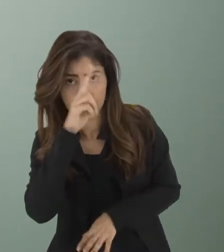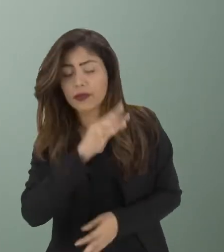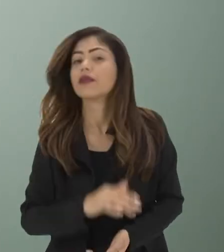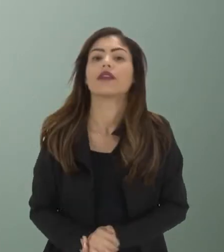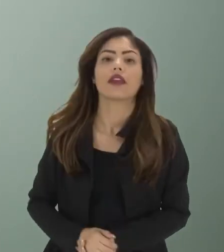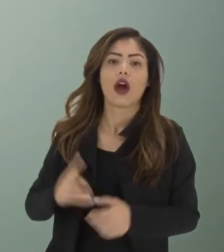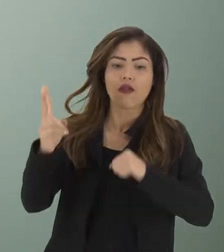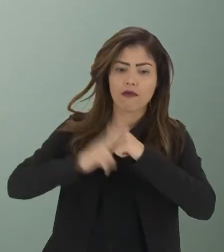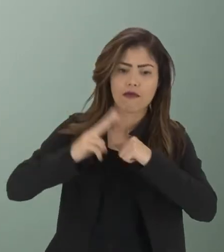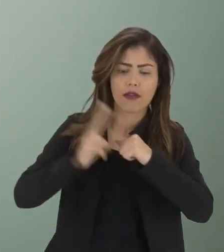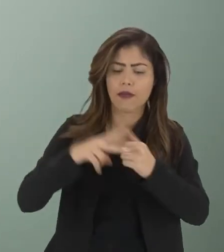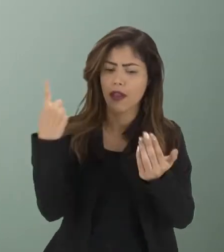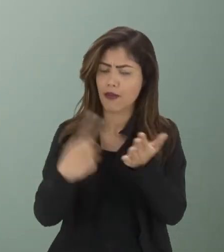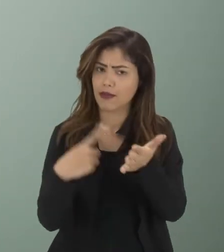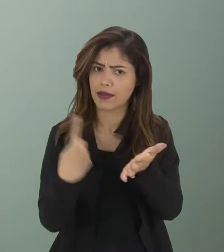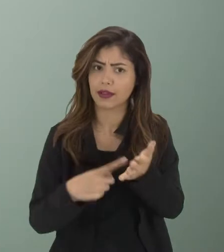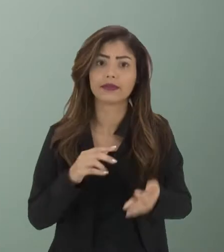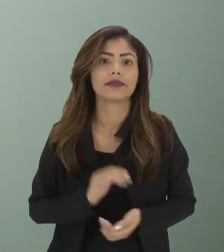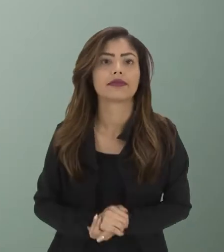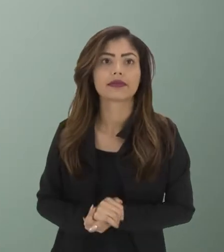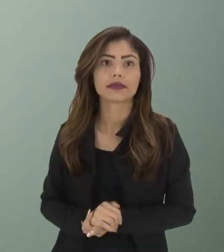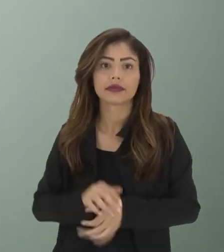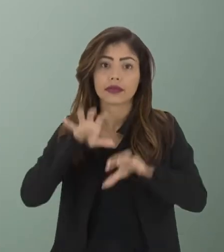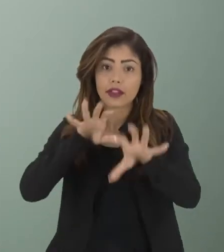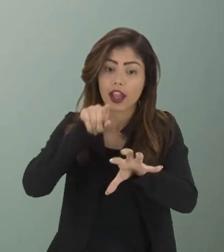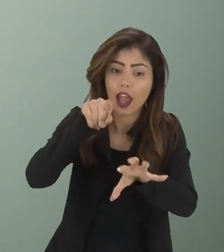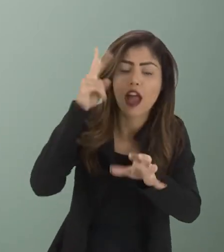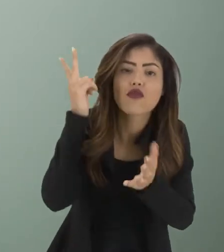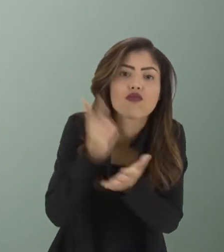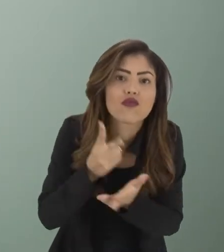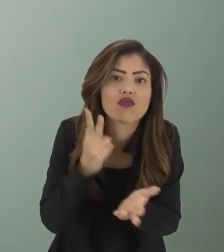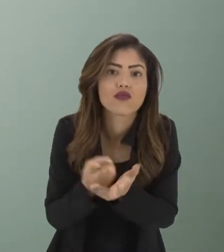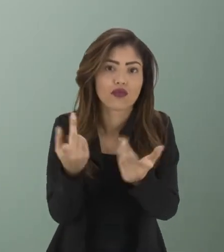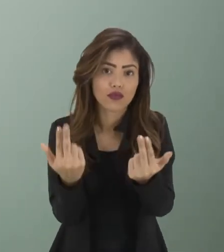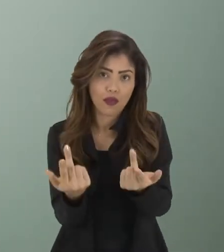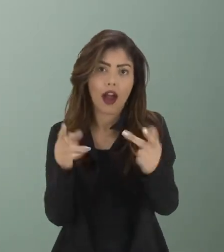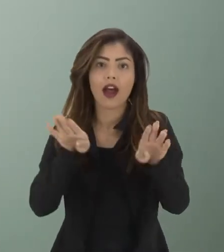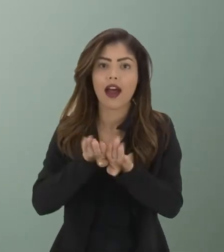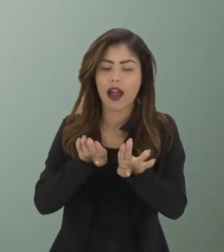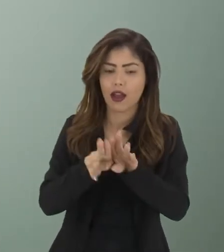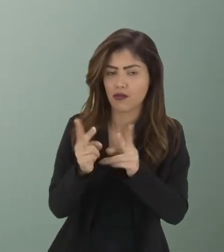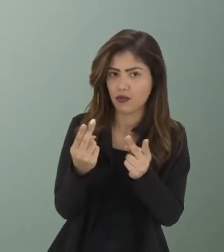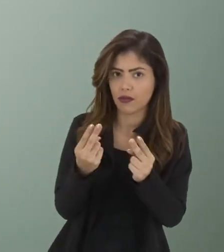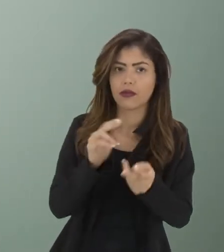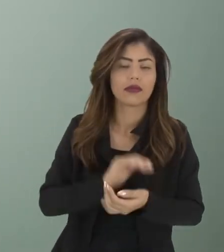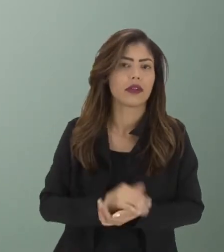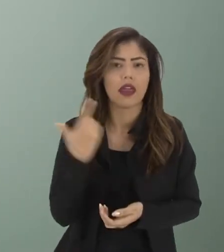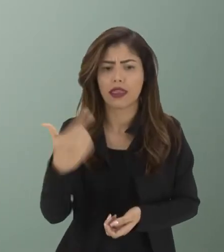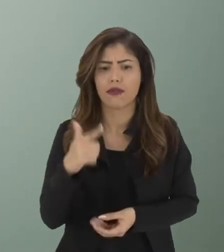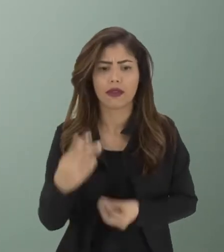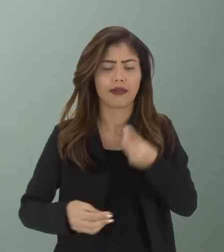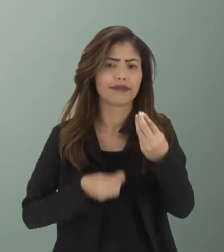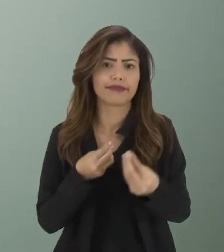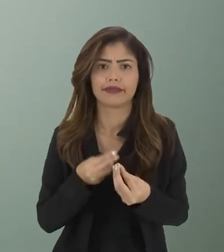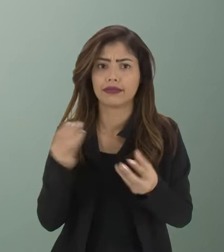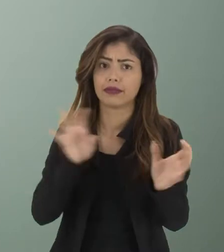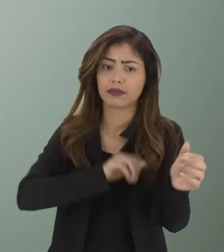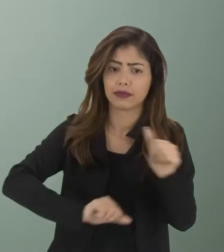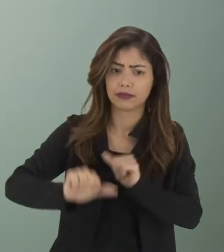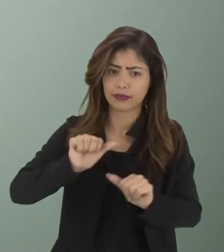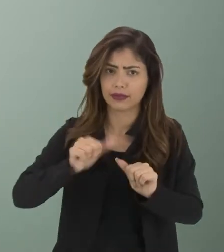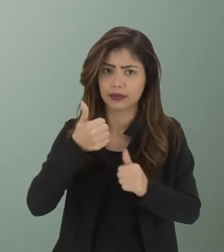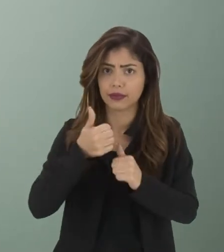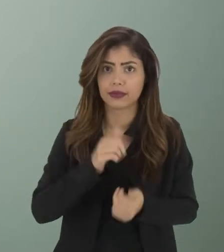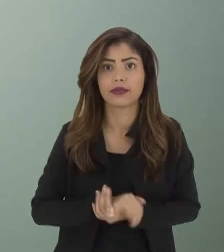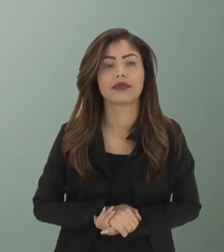verbo quando está combinado? Aqui não. Aqui é exatamente tudo igualzinho. Não tem